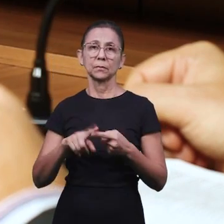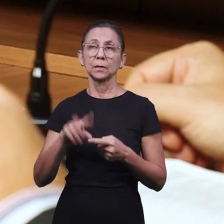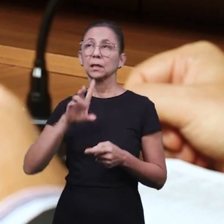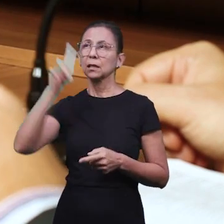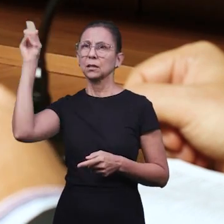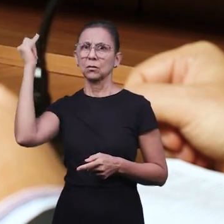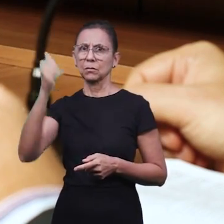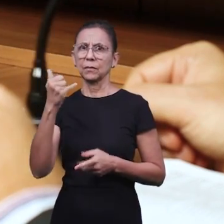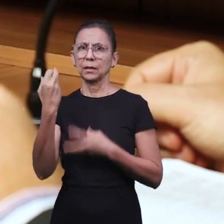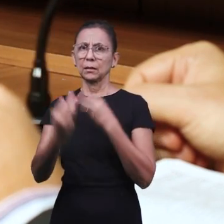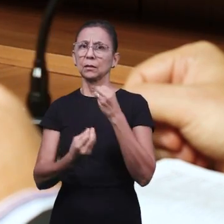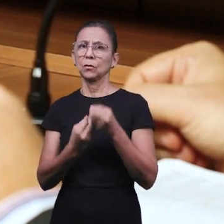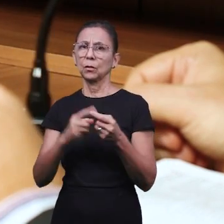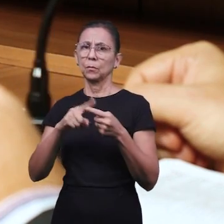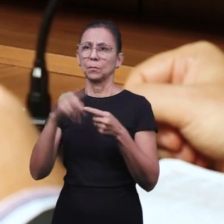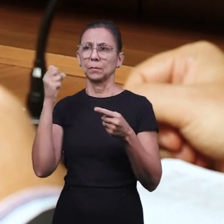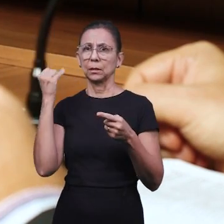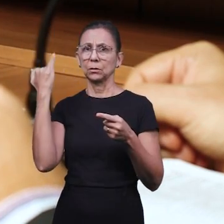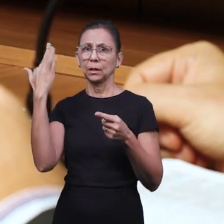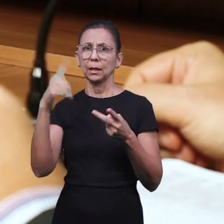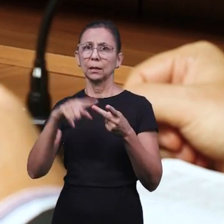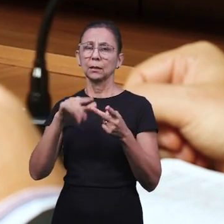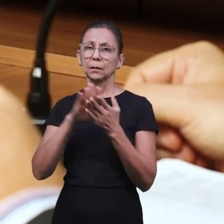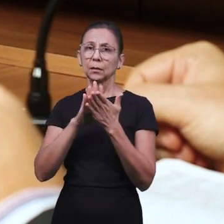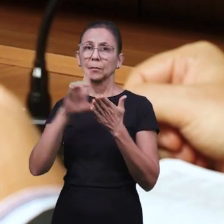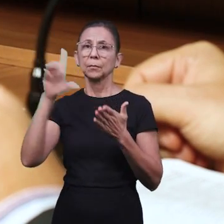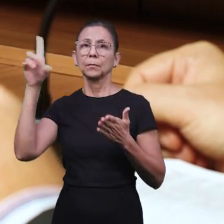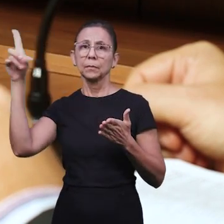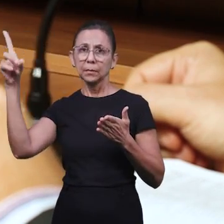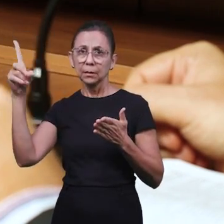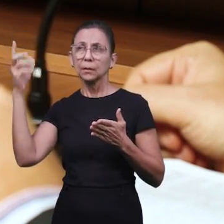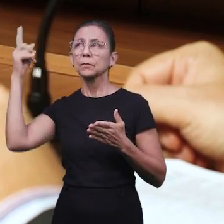fala. Nós precisamos deixar ele falar, né? E